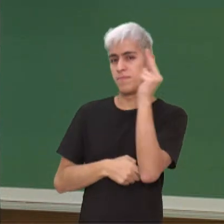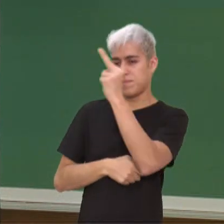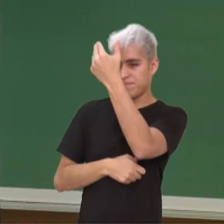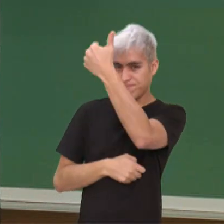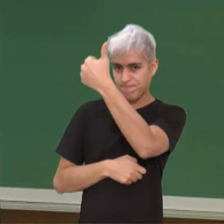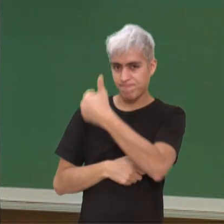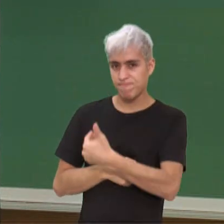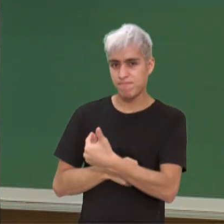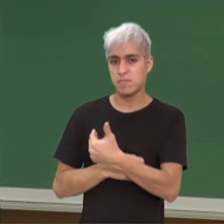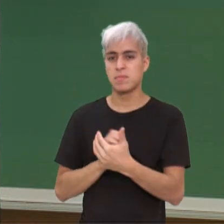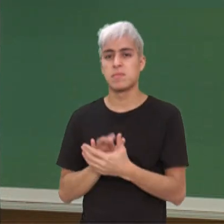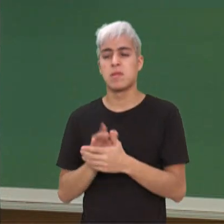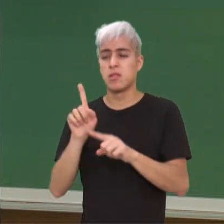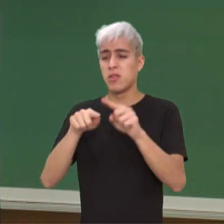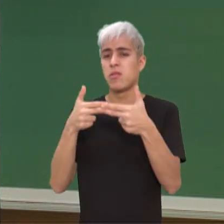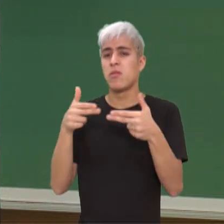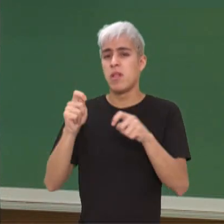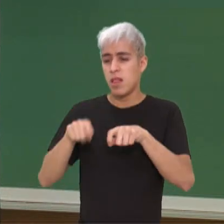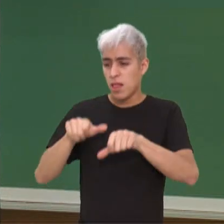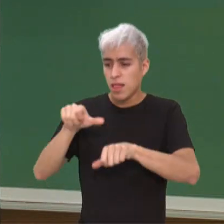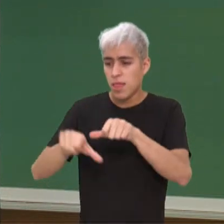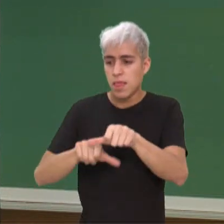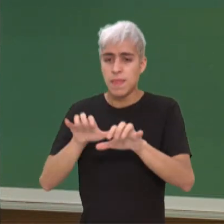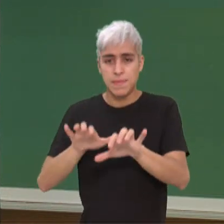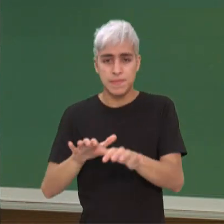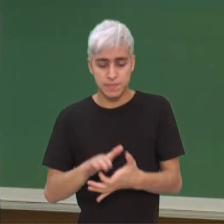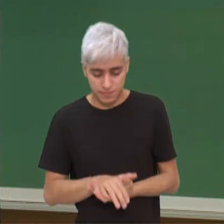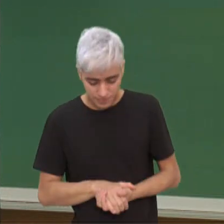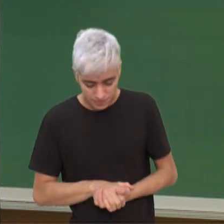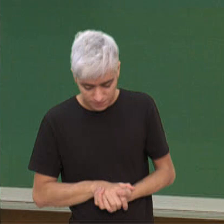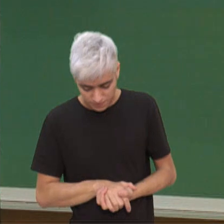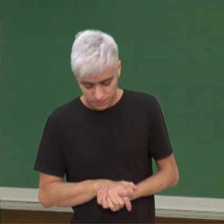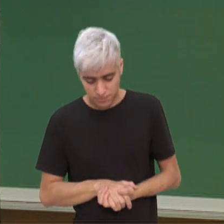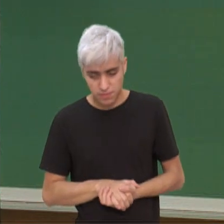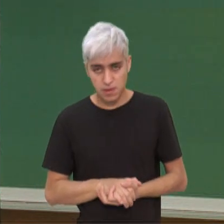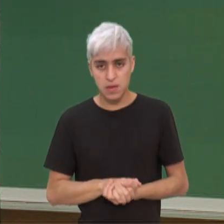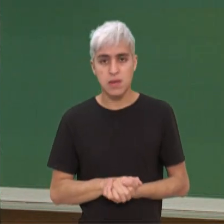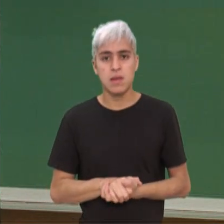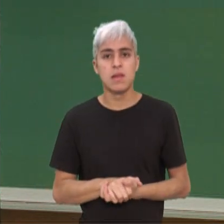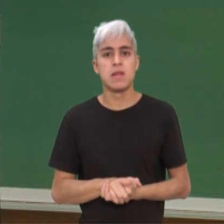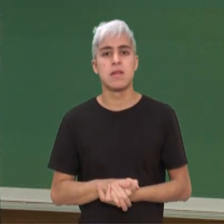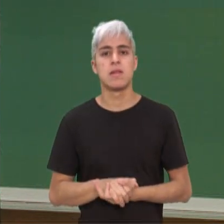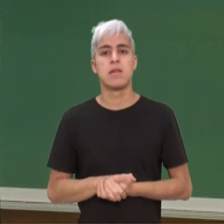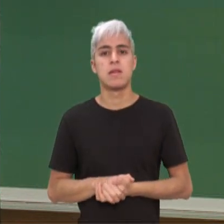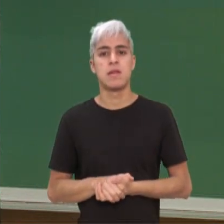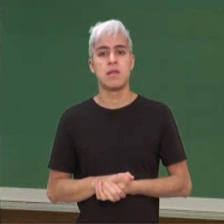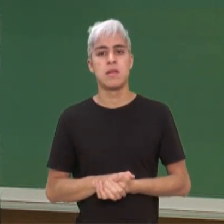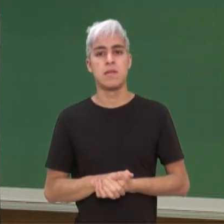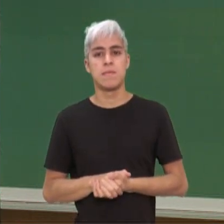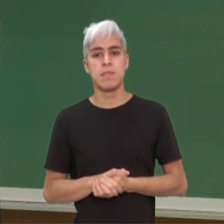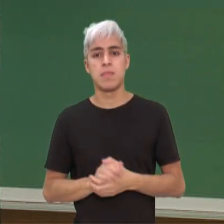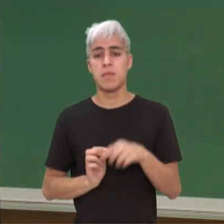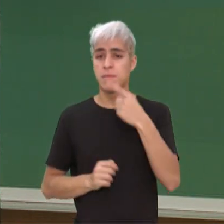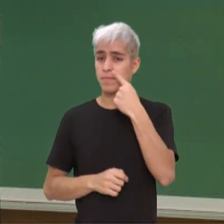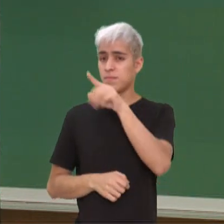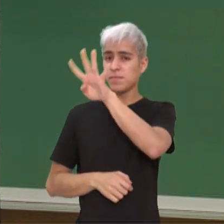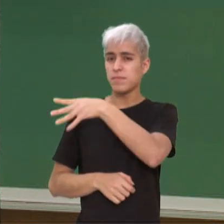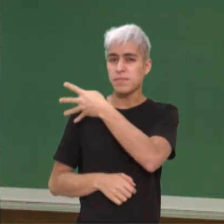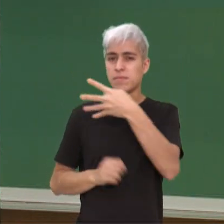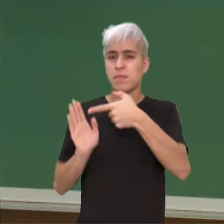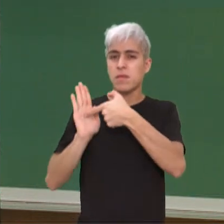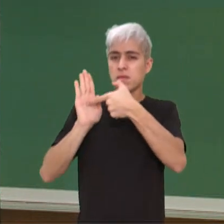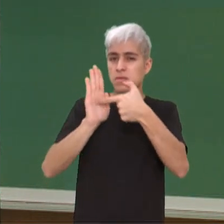desses recursos renováveis em si, ok? Mas eu acho que esse gráfico em si, ele